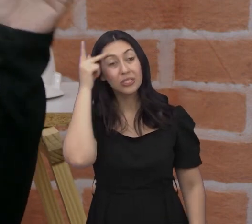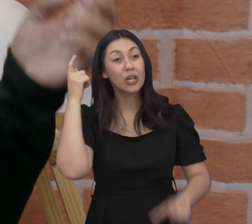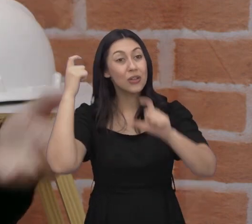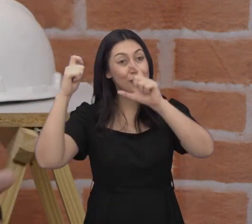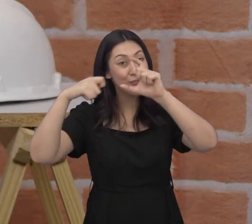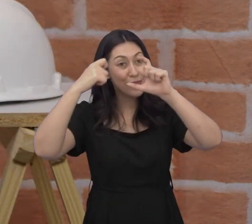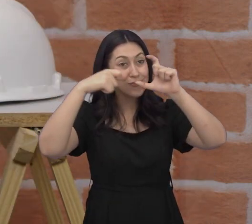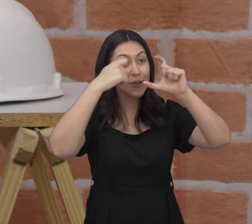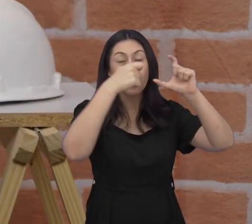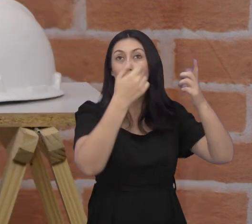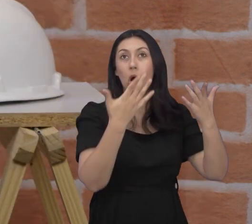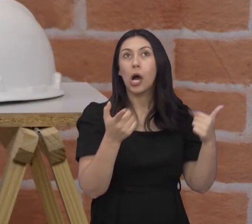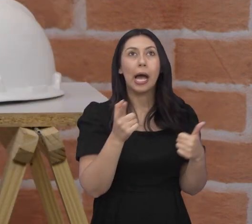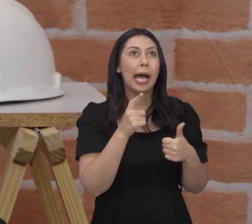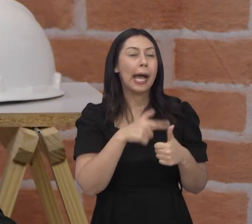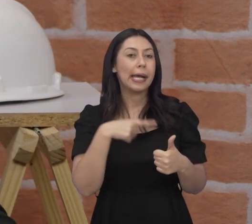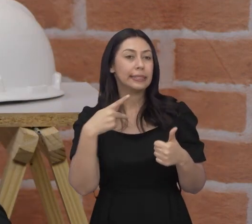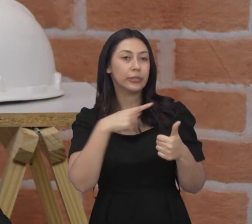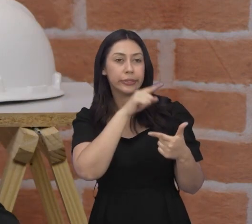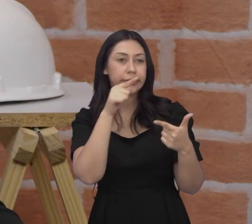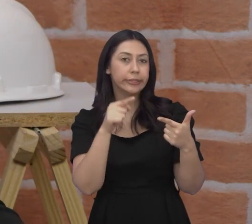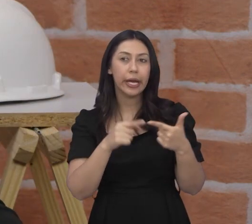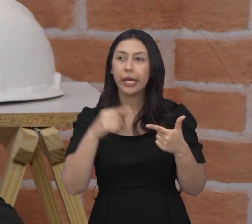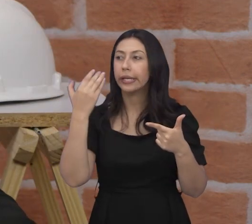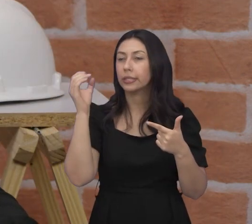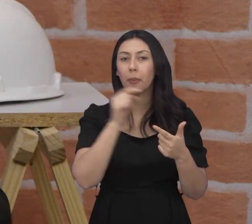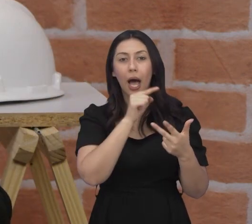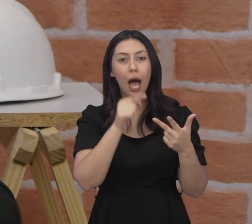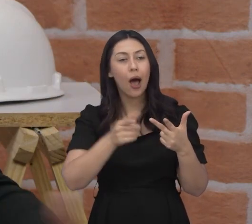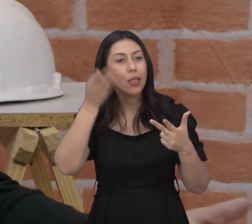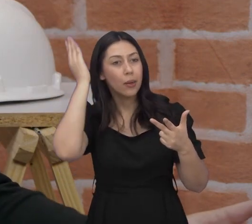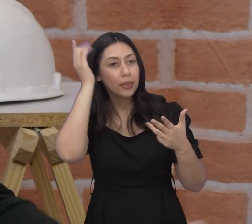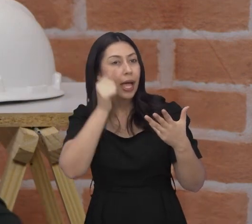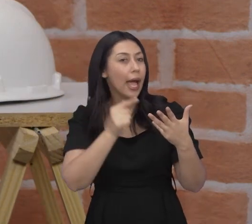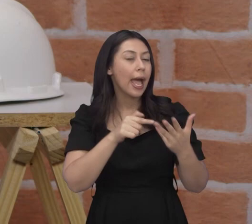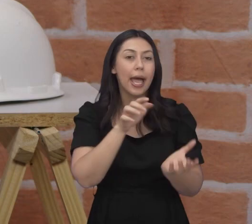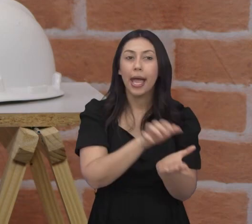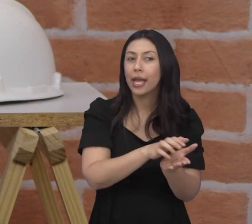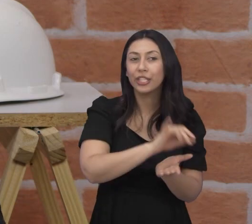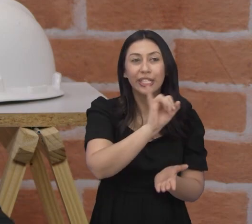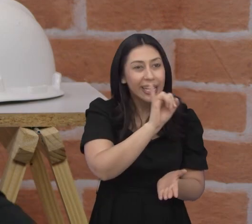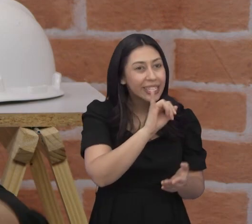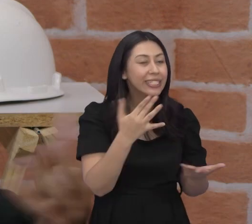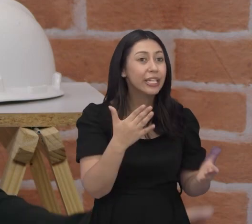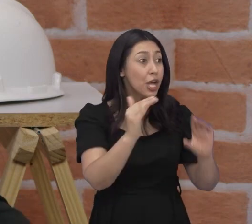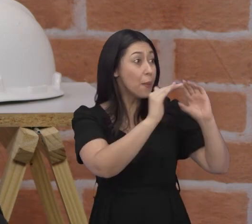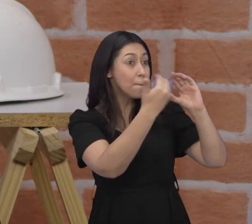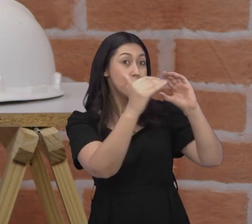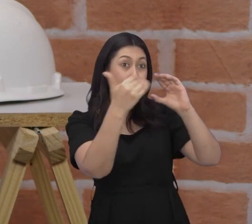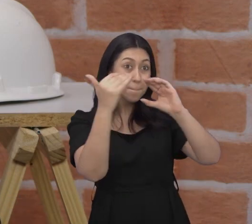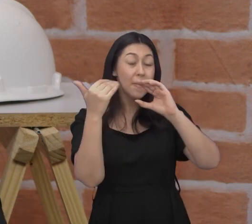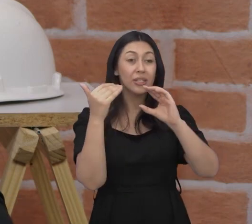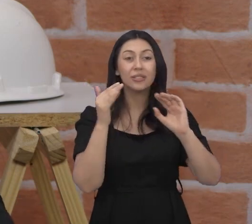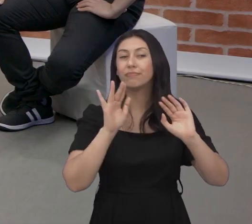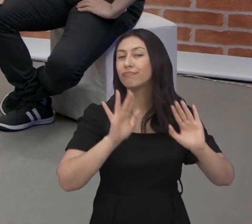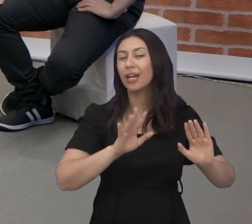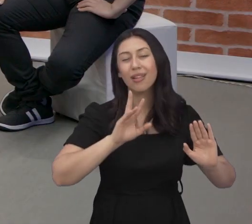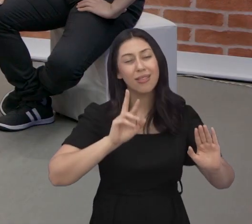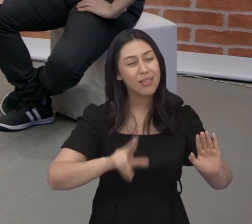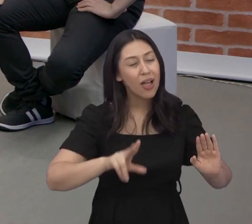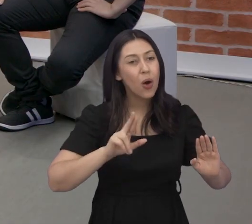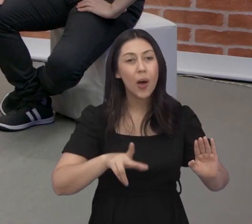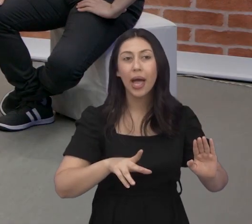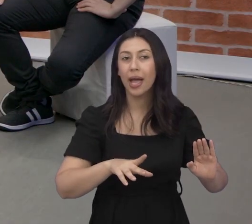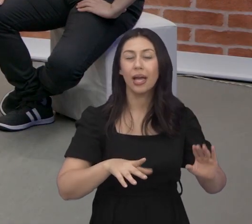filmou aqui na região, São José dos Campos, Caçapava, Taubaté, Jacareí. Eles começam a me mandar, né? Sim. Eles começam a pesquisar. Virou a referência. Aí, mas não,